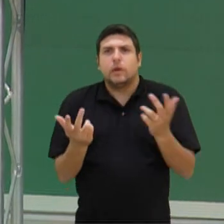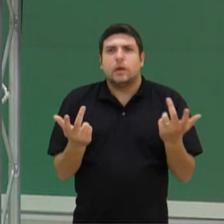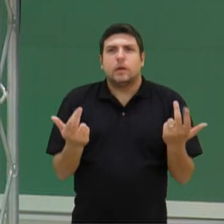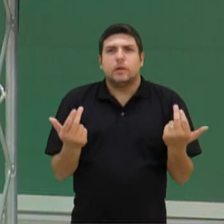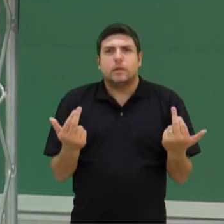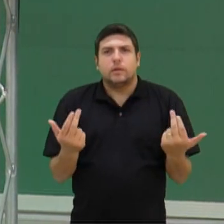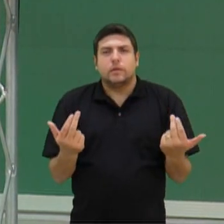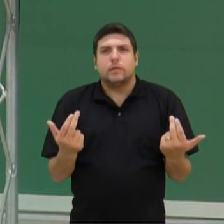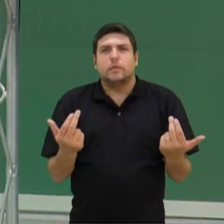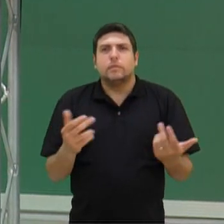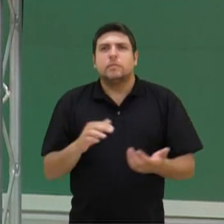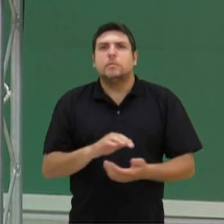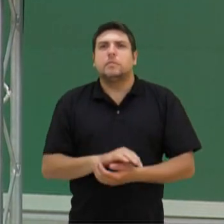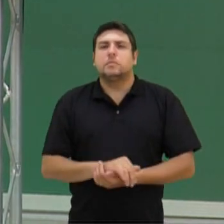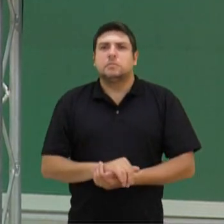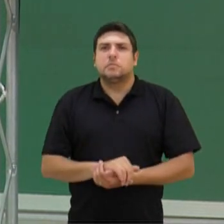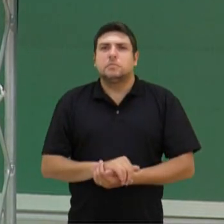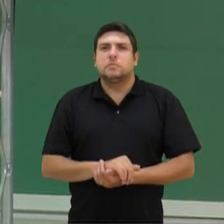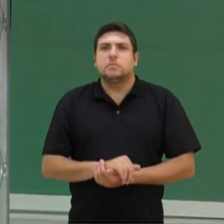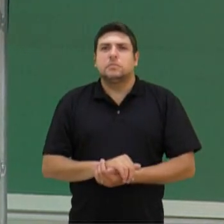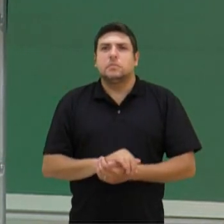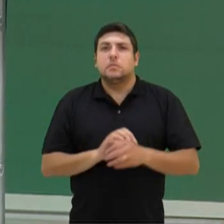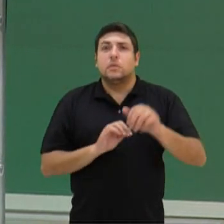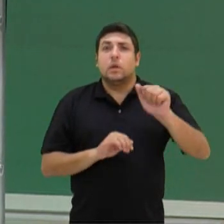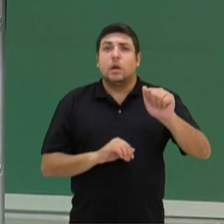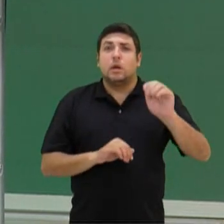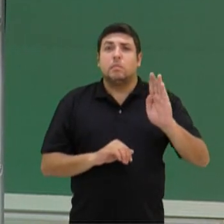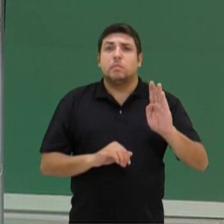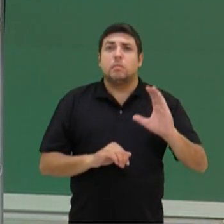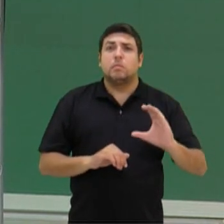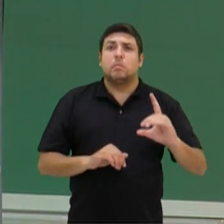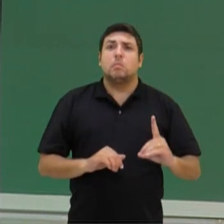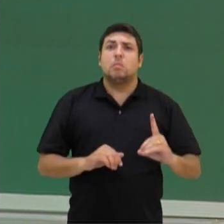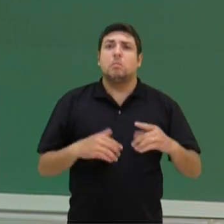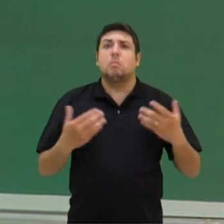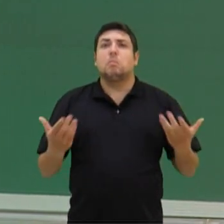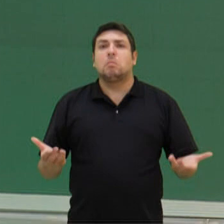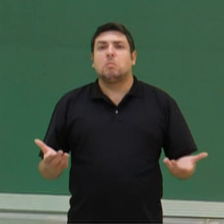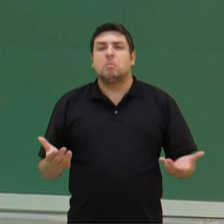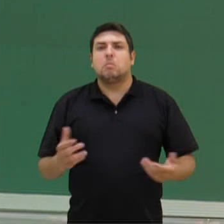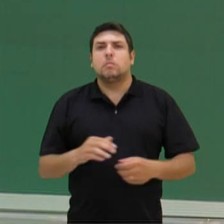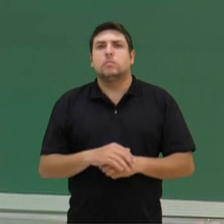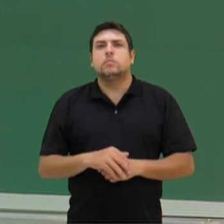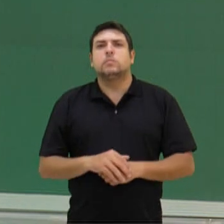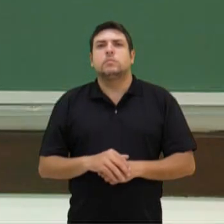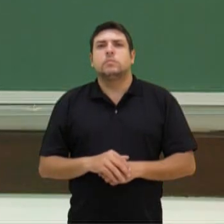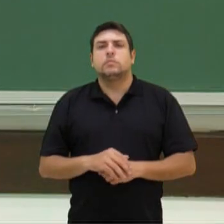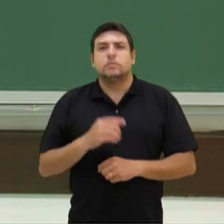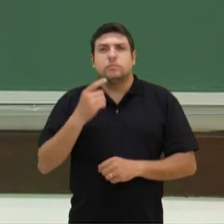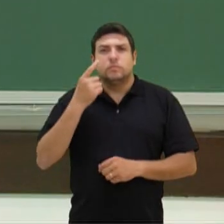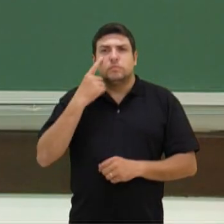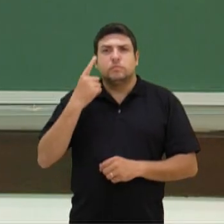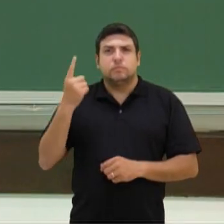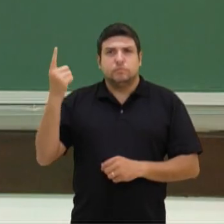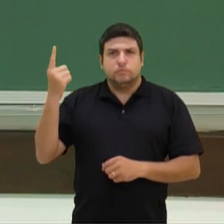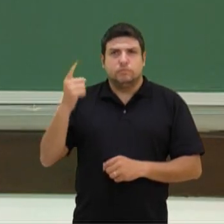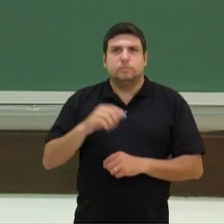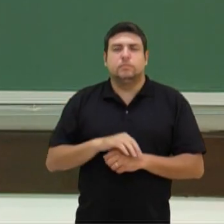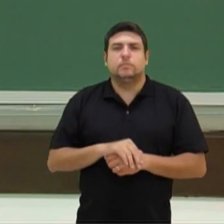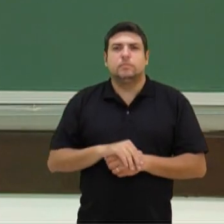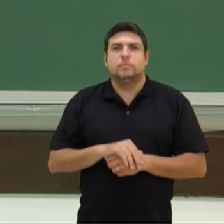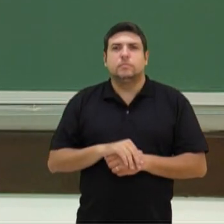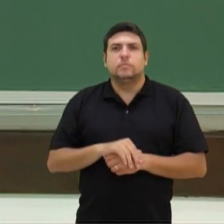lados? Seria A, B, C ou D? Vamos verificar aqui, ó. Observe que as figuras